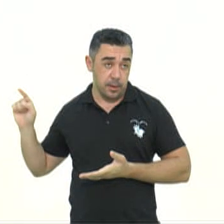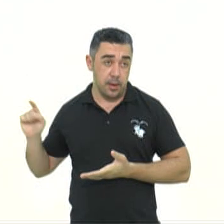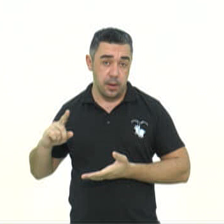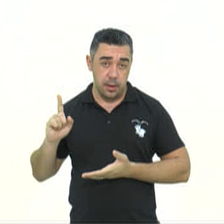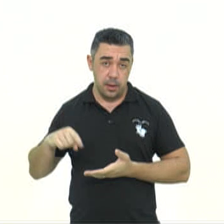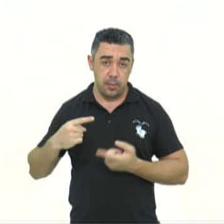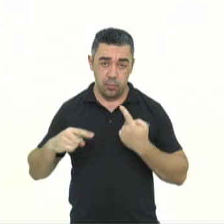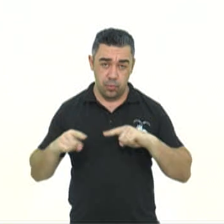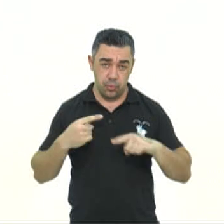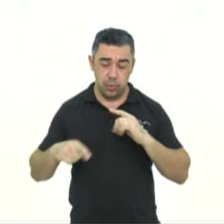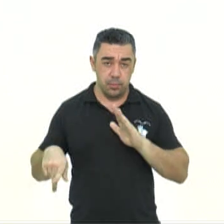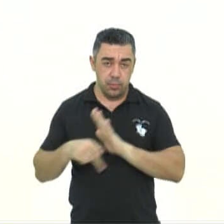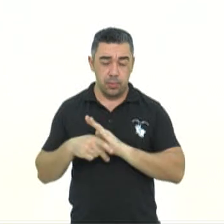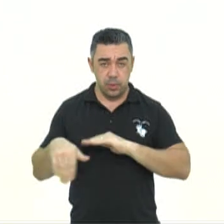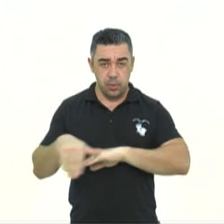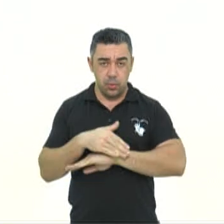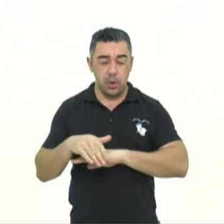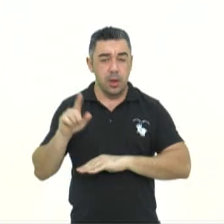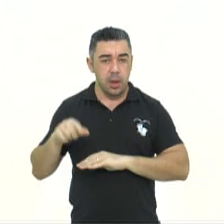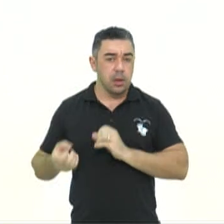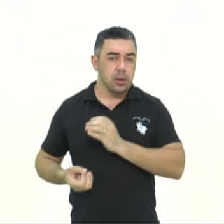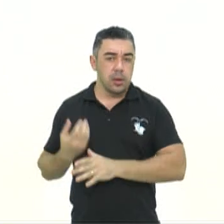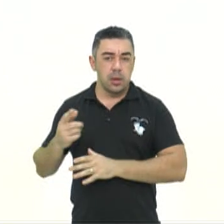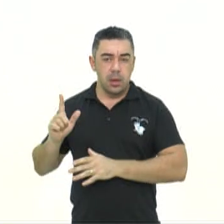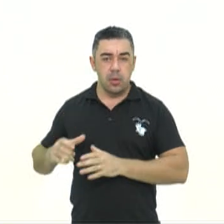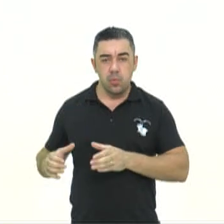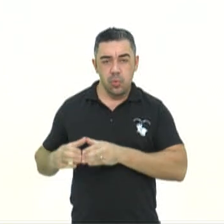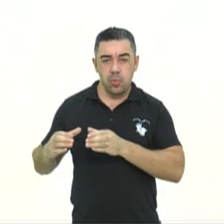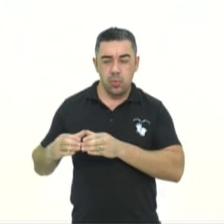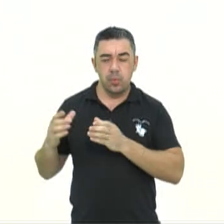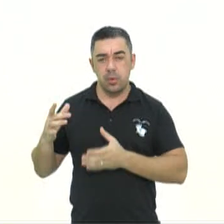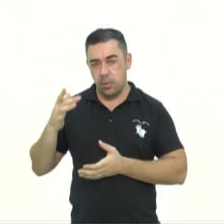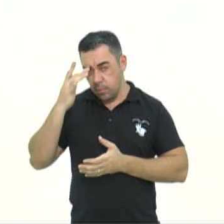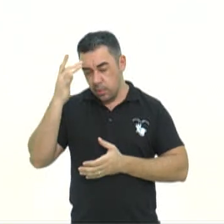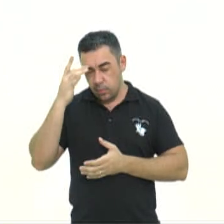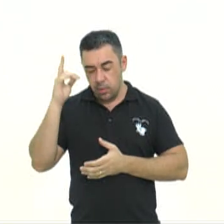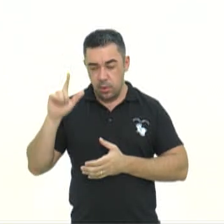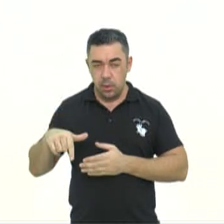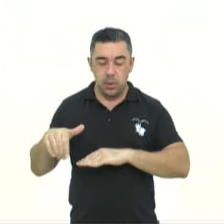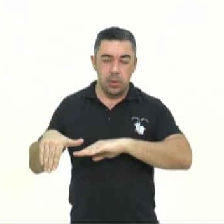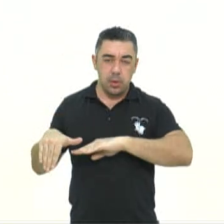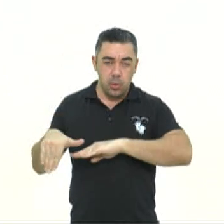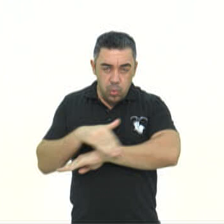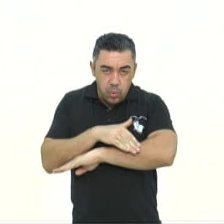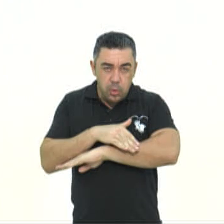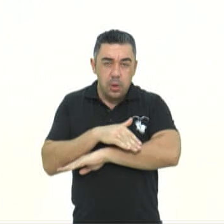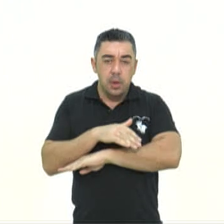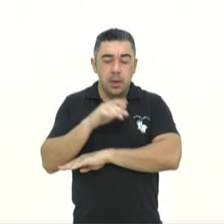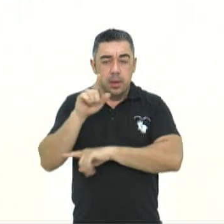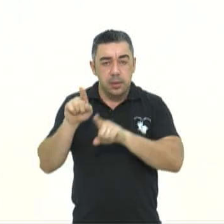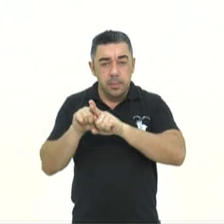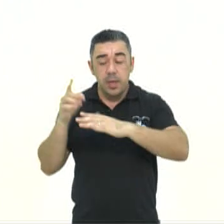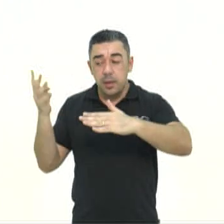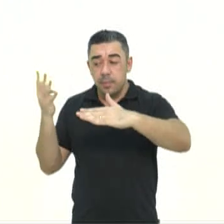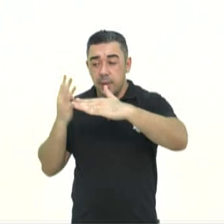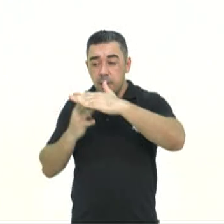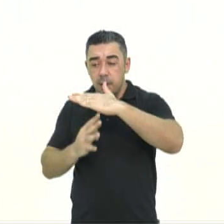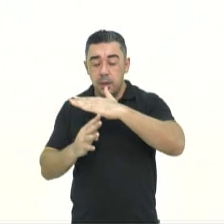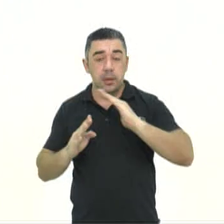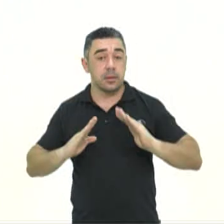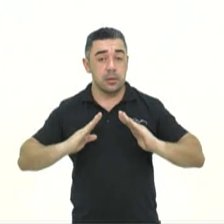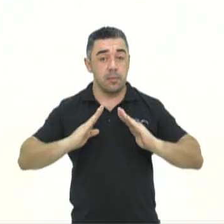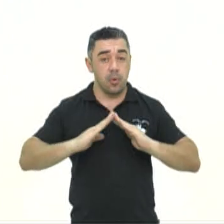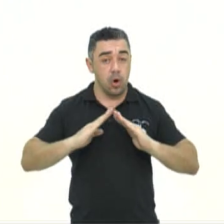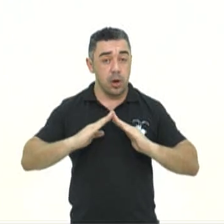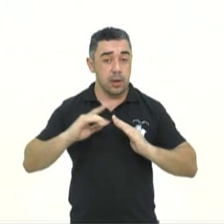Músicas das Ruas é formada por instrumentistas que tocam nas ruas e por imigrantes que moram em São